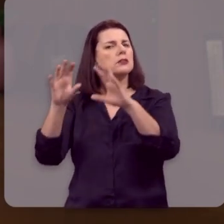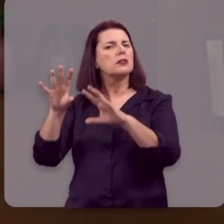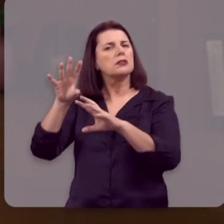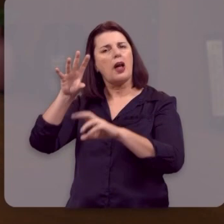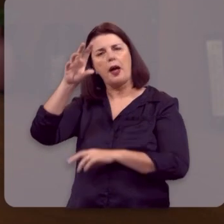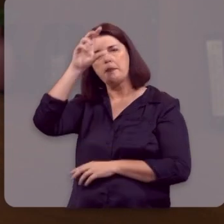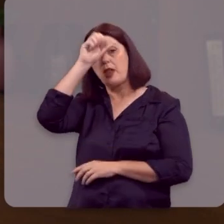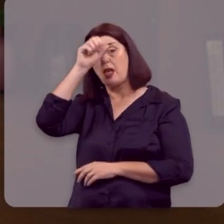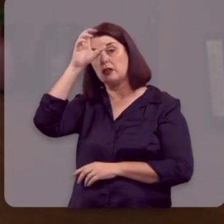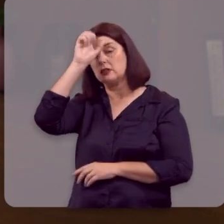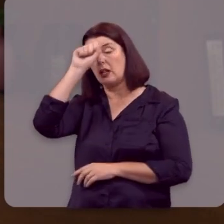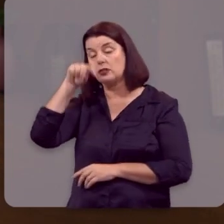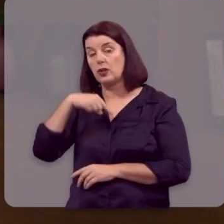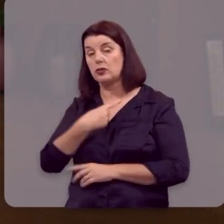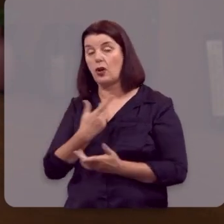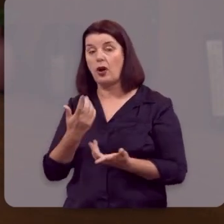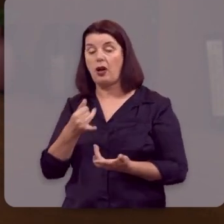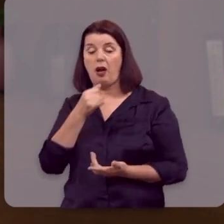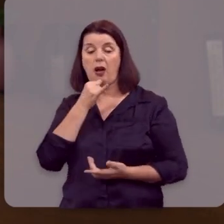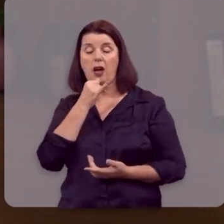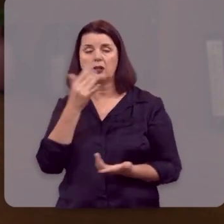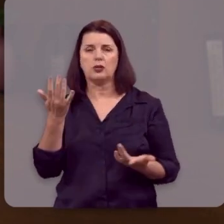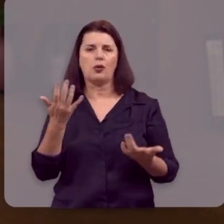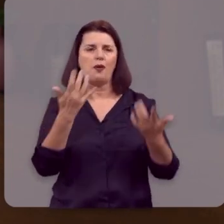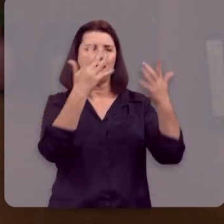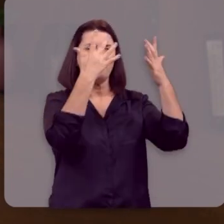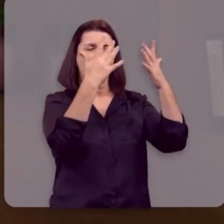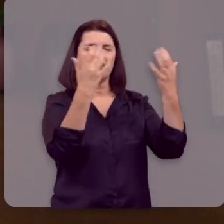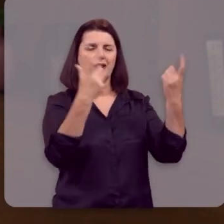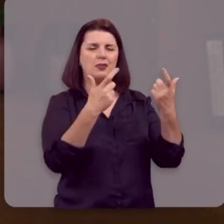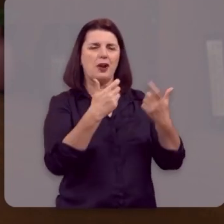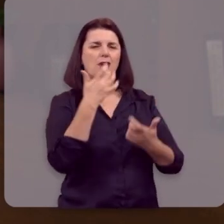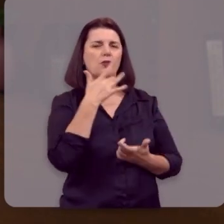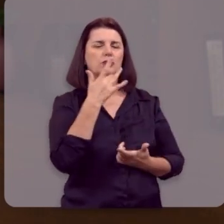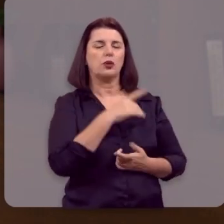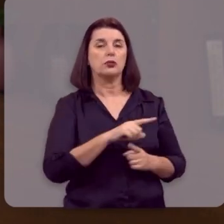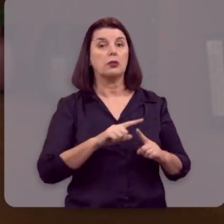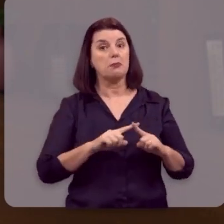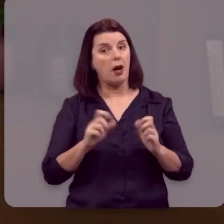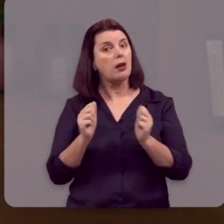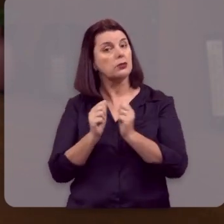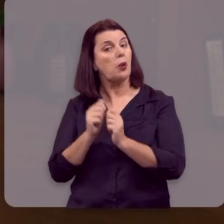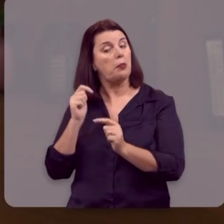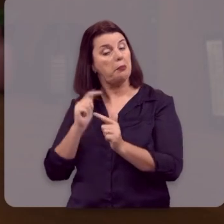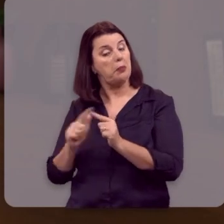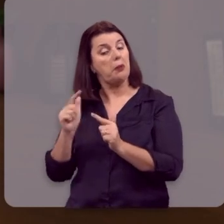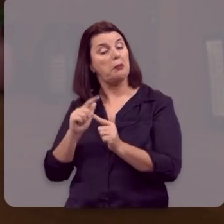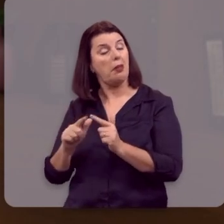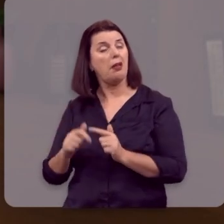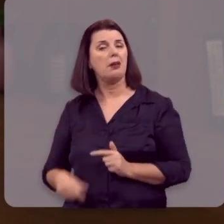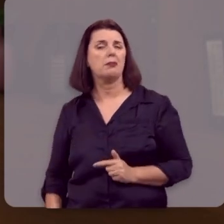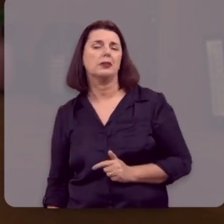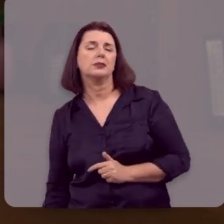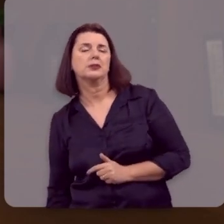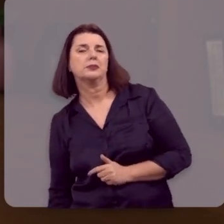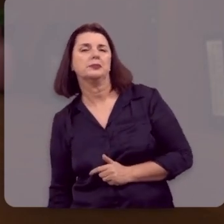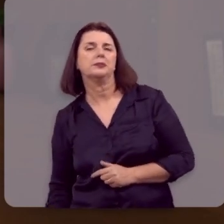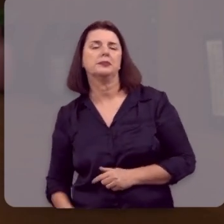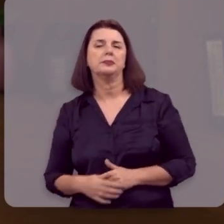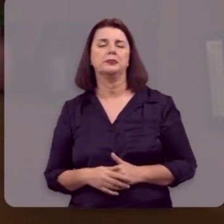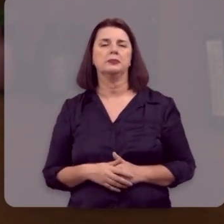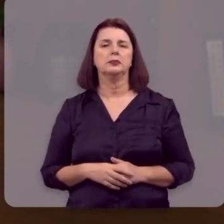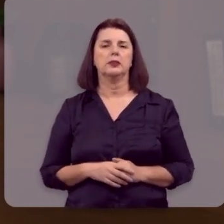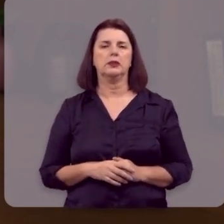vida nós não as aprendemos em dias de festa, mas nas procelas e